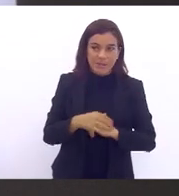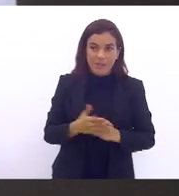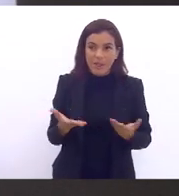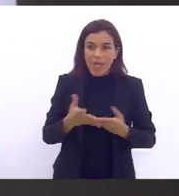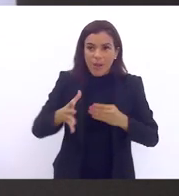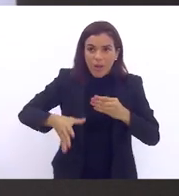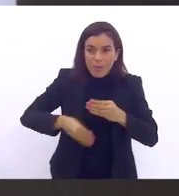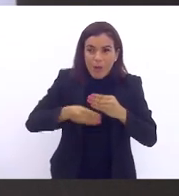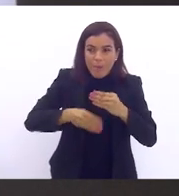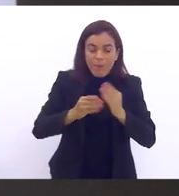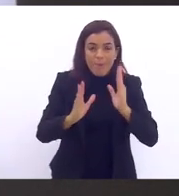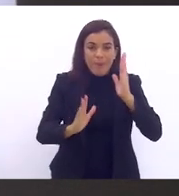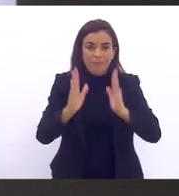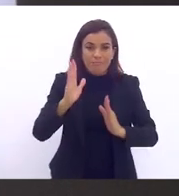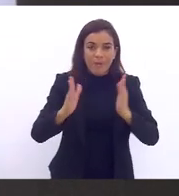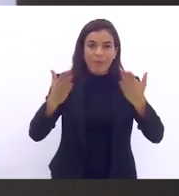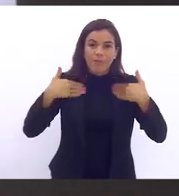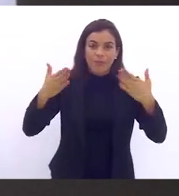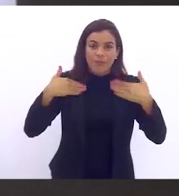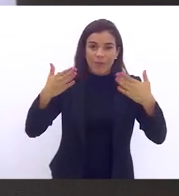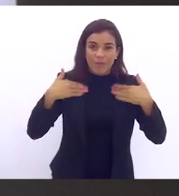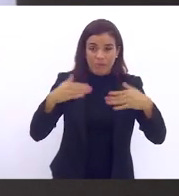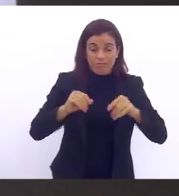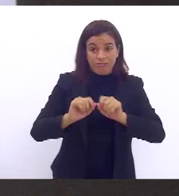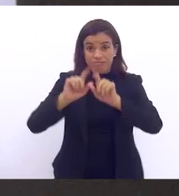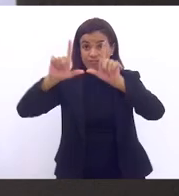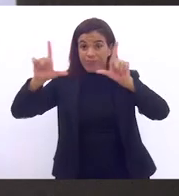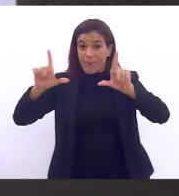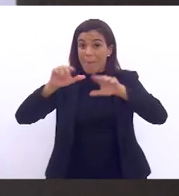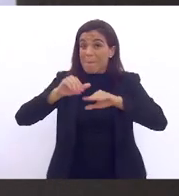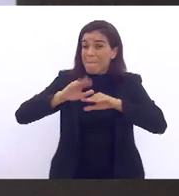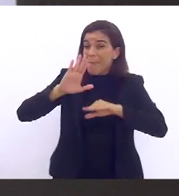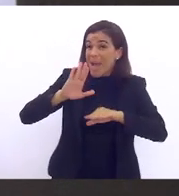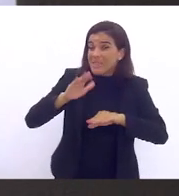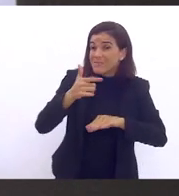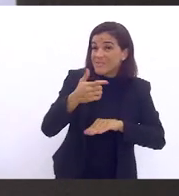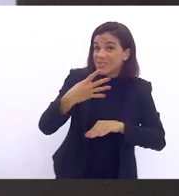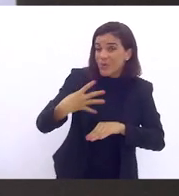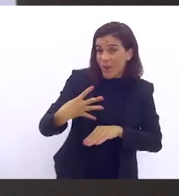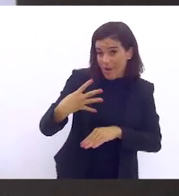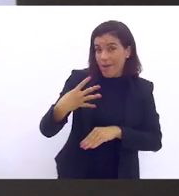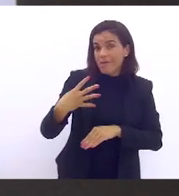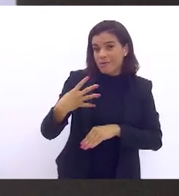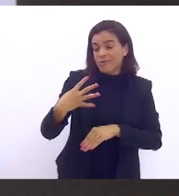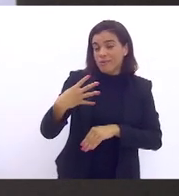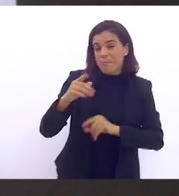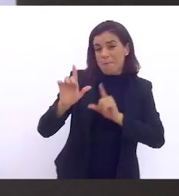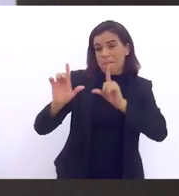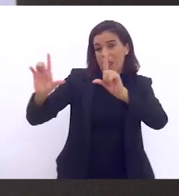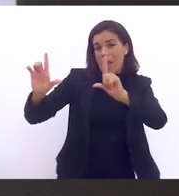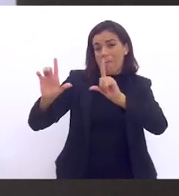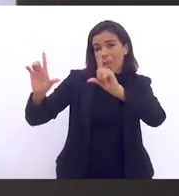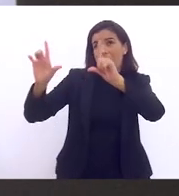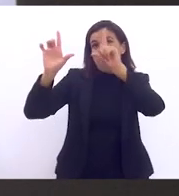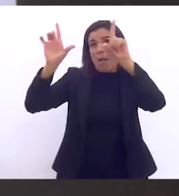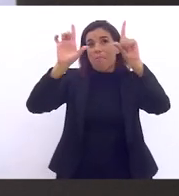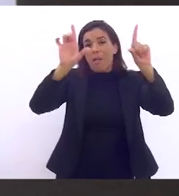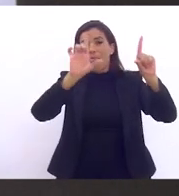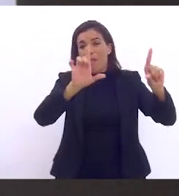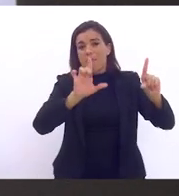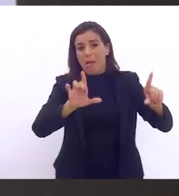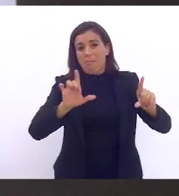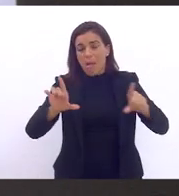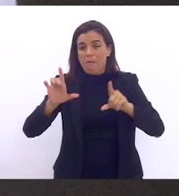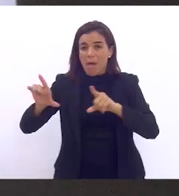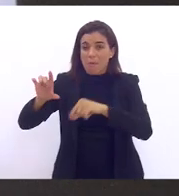incrementos pro verão de de placas viárias tem mais de 24 tem 24 placas a serem colocadas e também eh comunicação